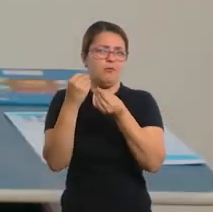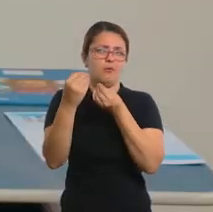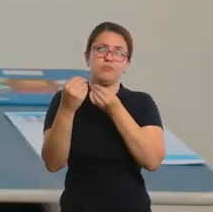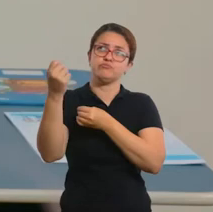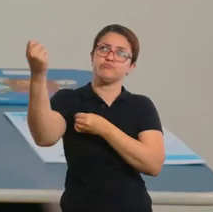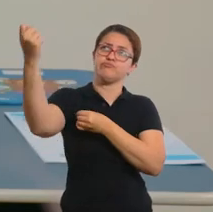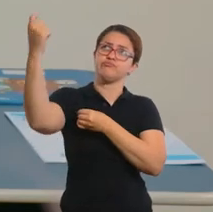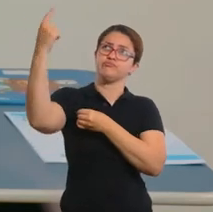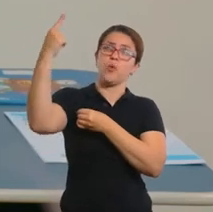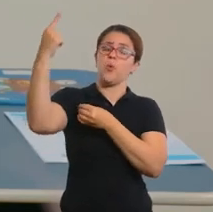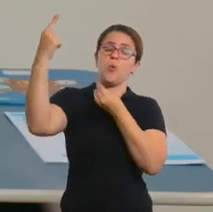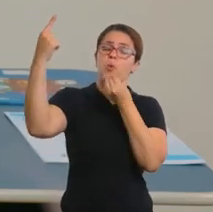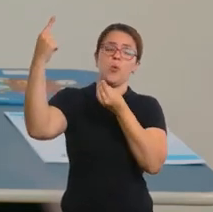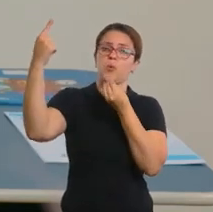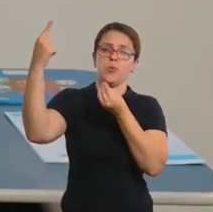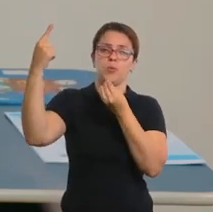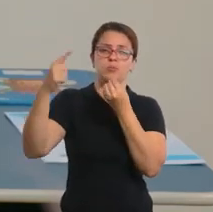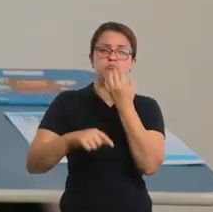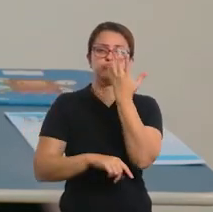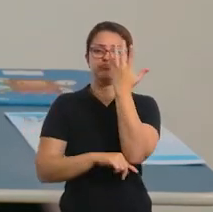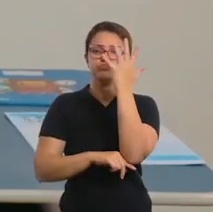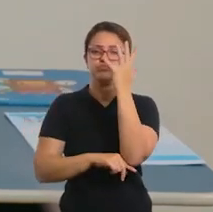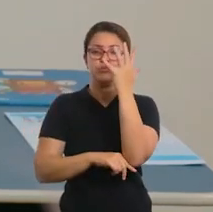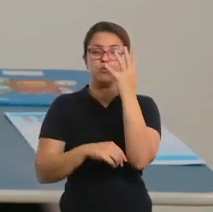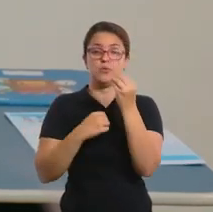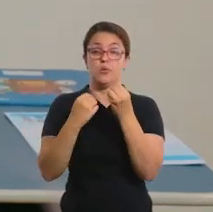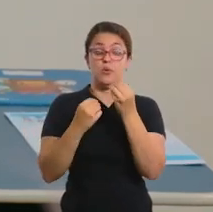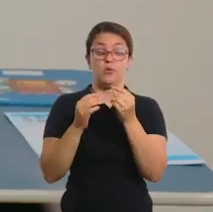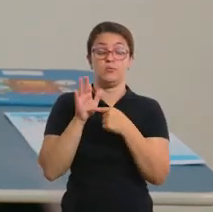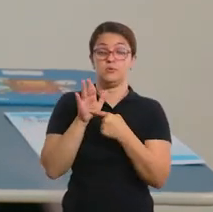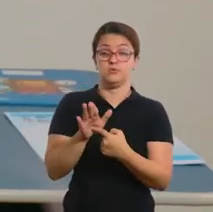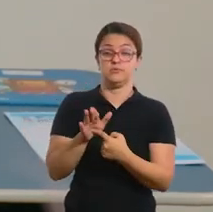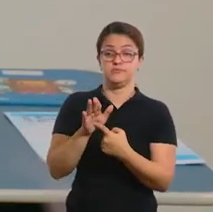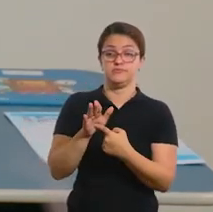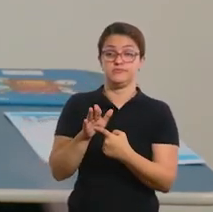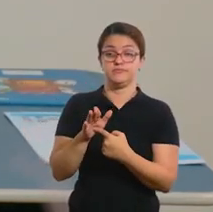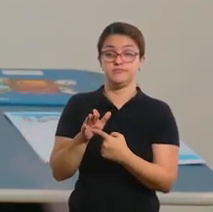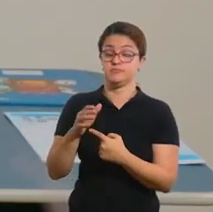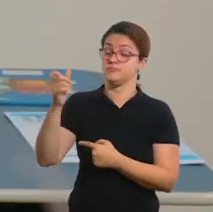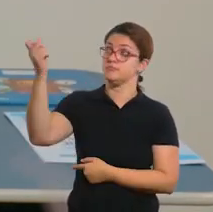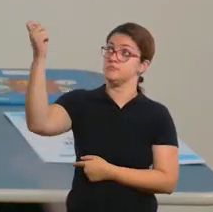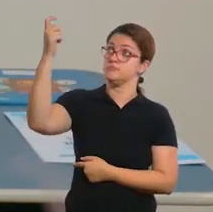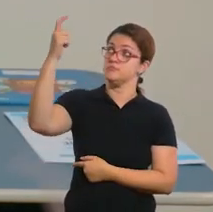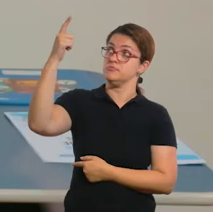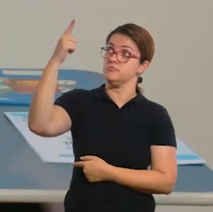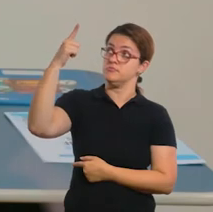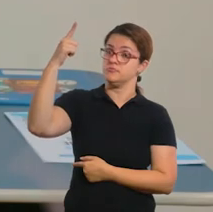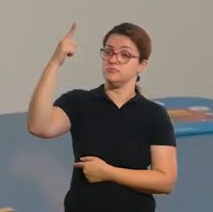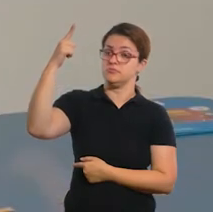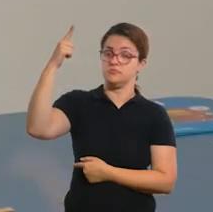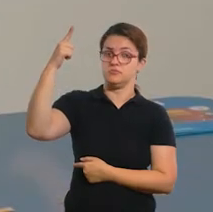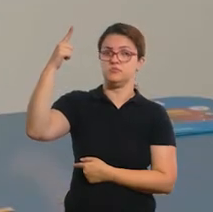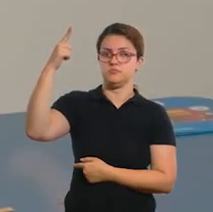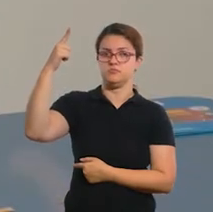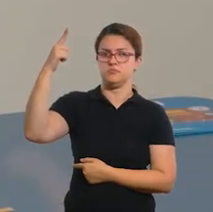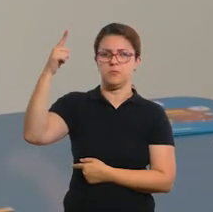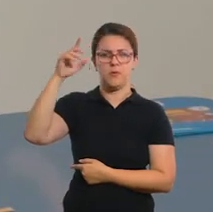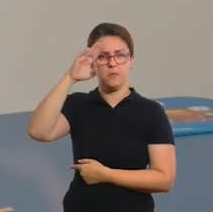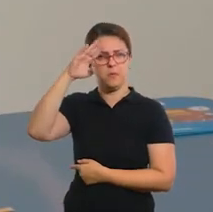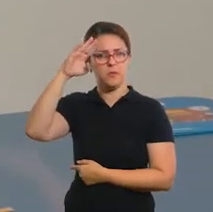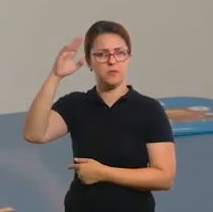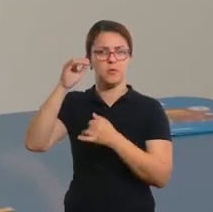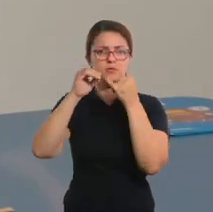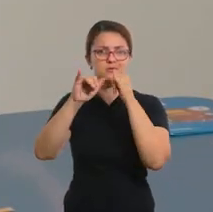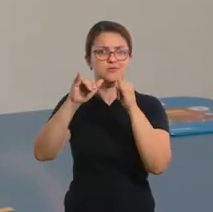a fotossíntese. Então, eu trouxe aqui um esquema para vocês. Nós temos o sol, que é a nossa